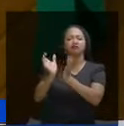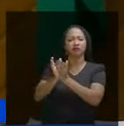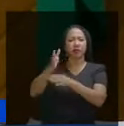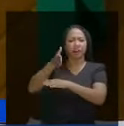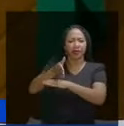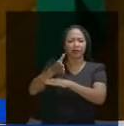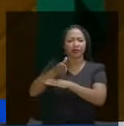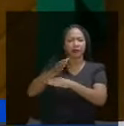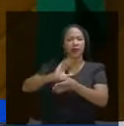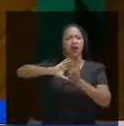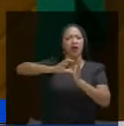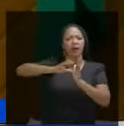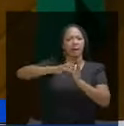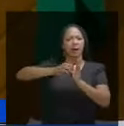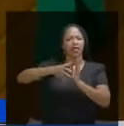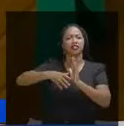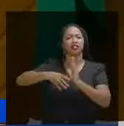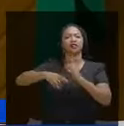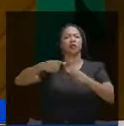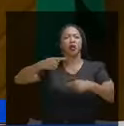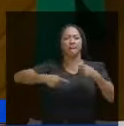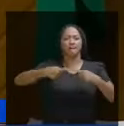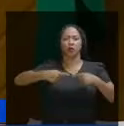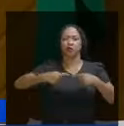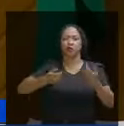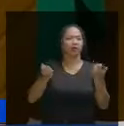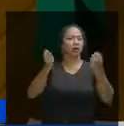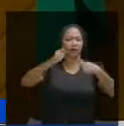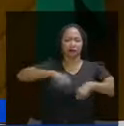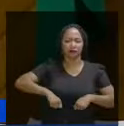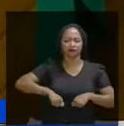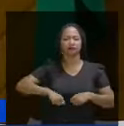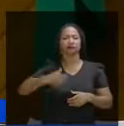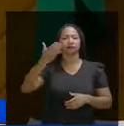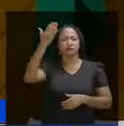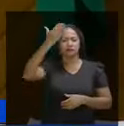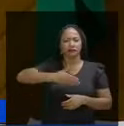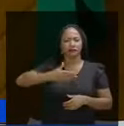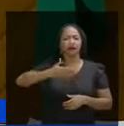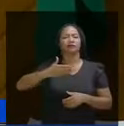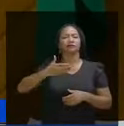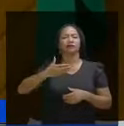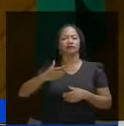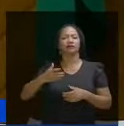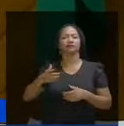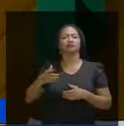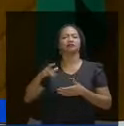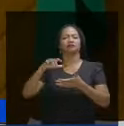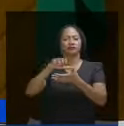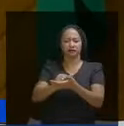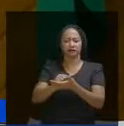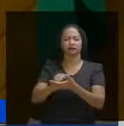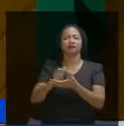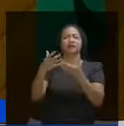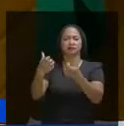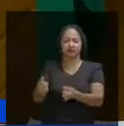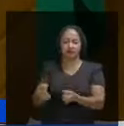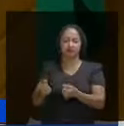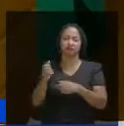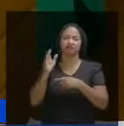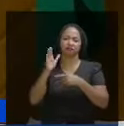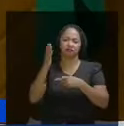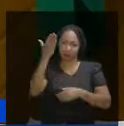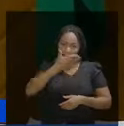determinado partido político, não possuindo a capacidade para comprovar que sua filiação foi devidamente